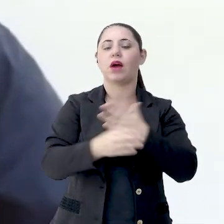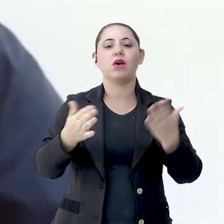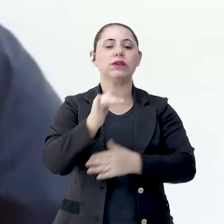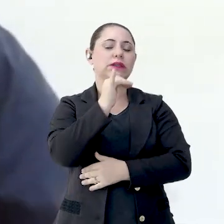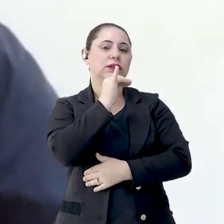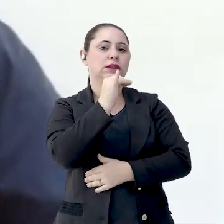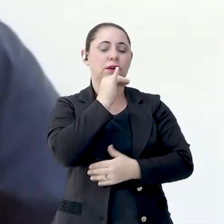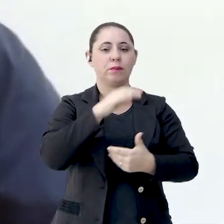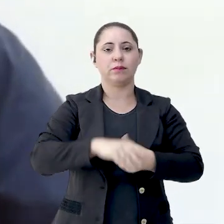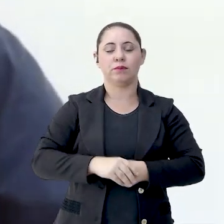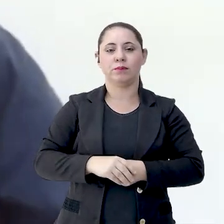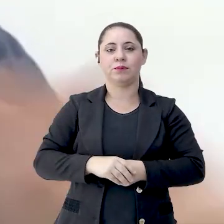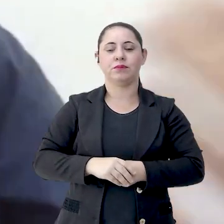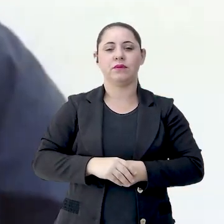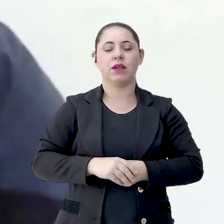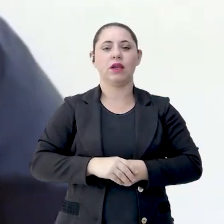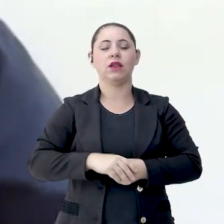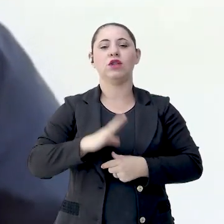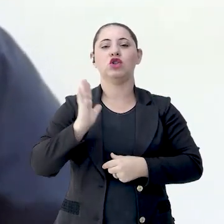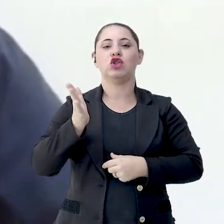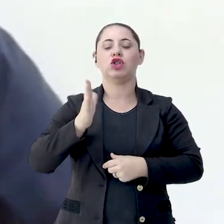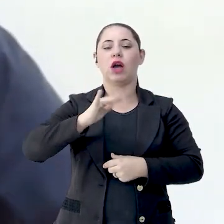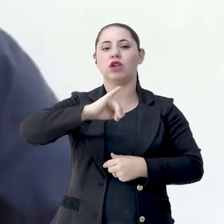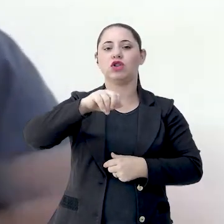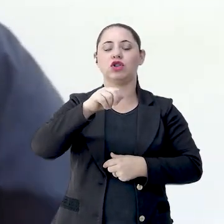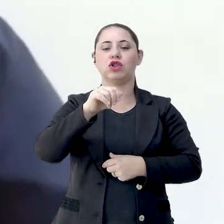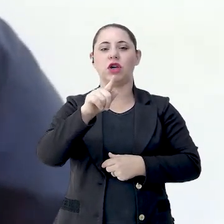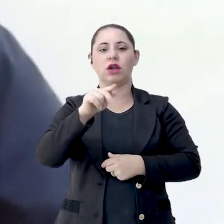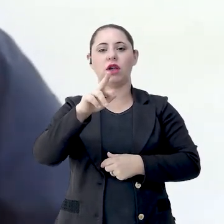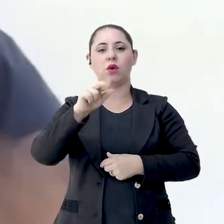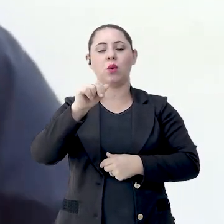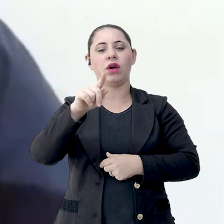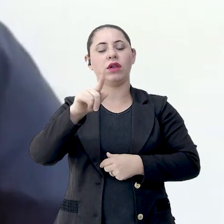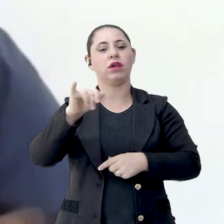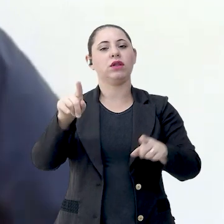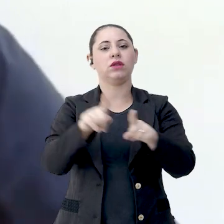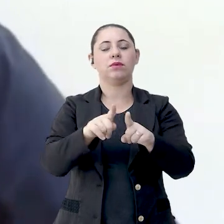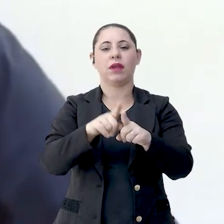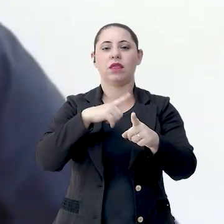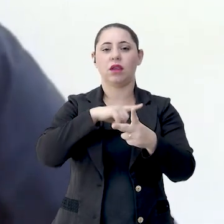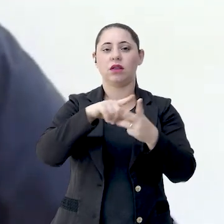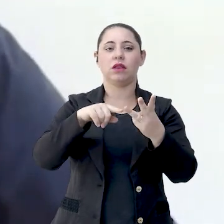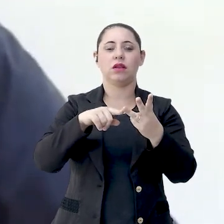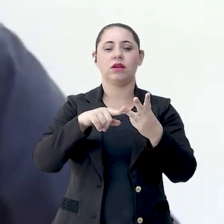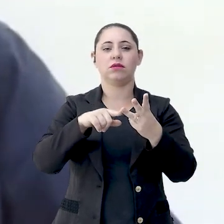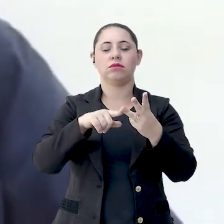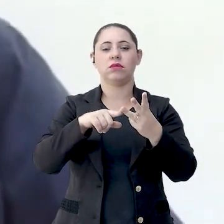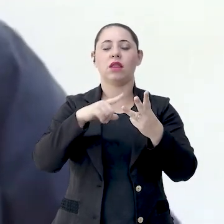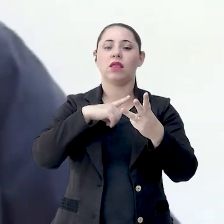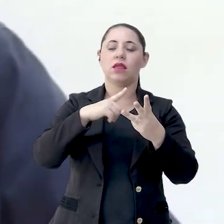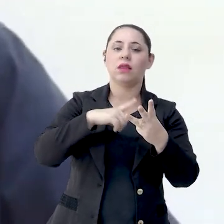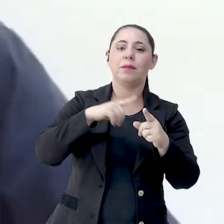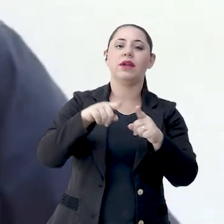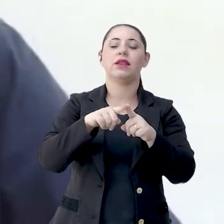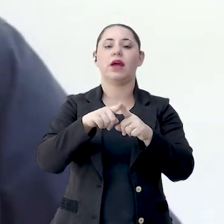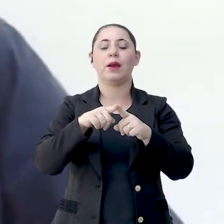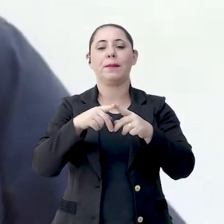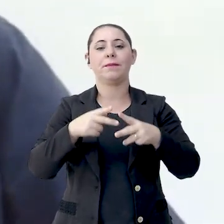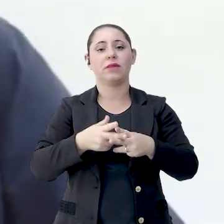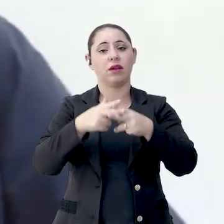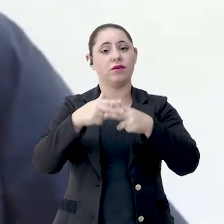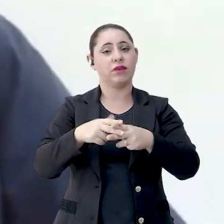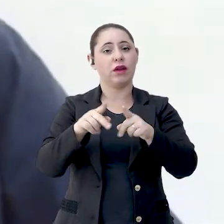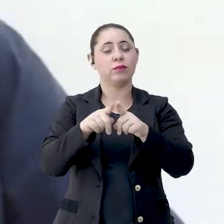estamos implantando. Posso dar alguns exemplos aqui. Núcleo Industrial de Jaraguari, recentemente já tem 3, 4 indústrias implantados. Núcleo Industrial